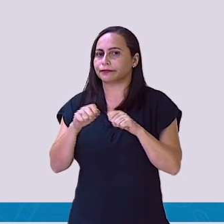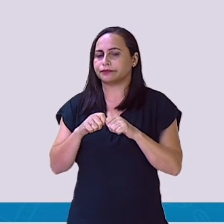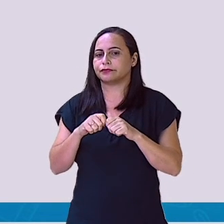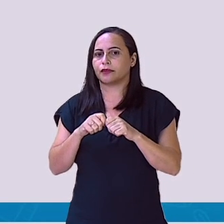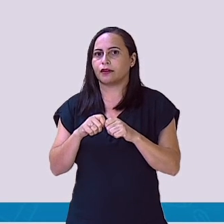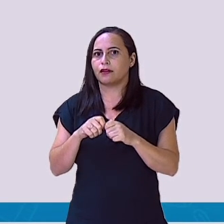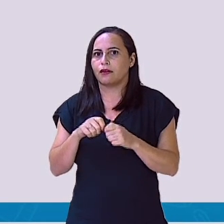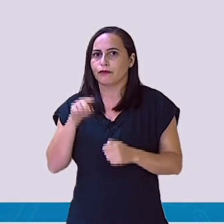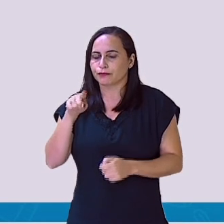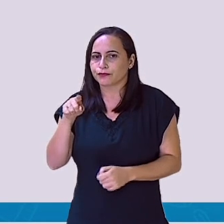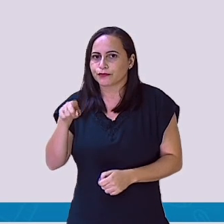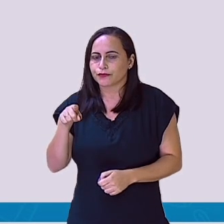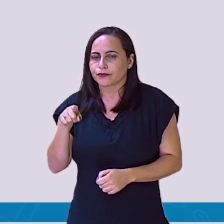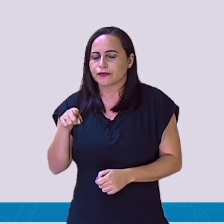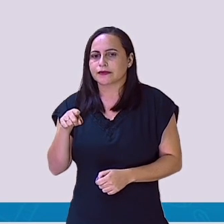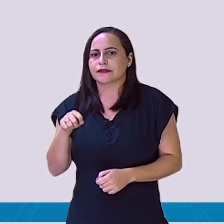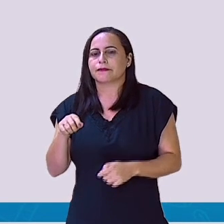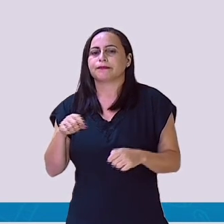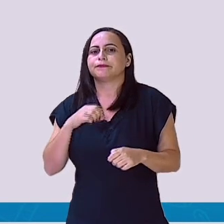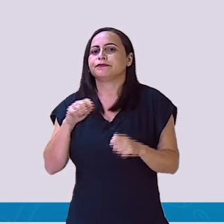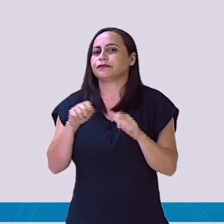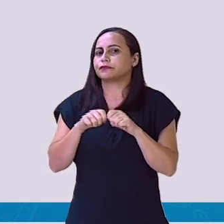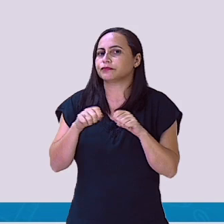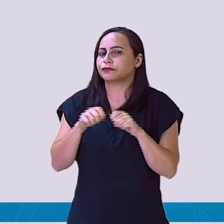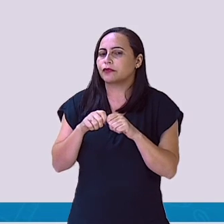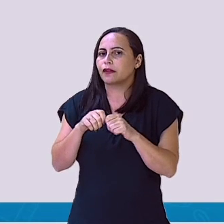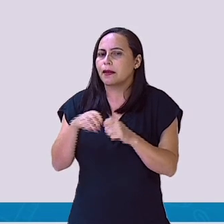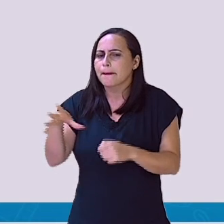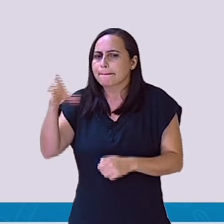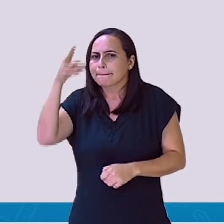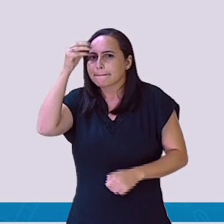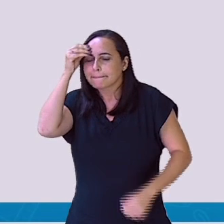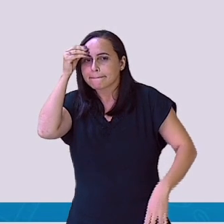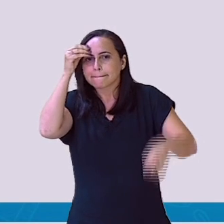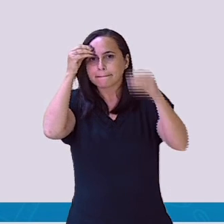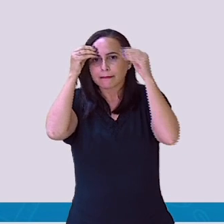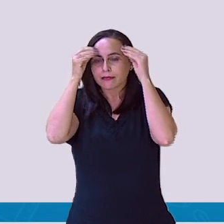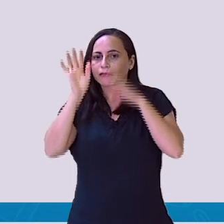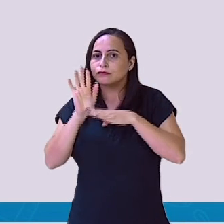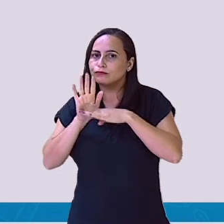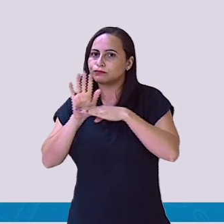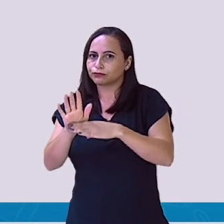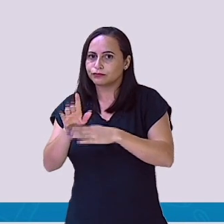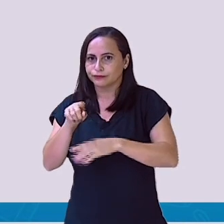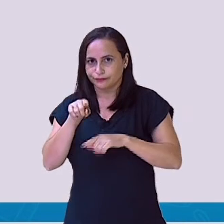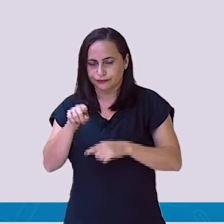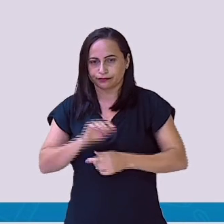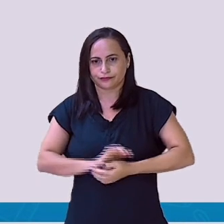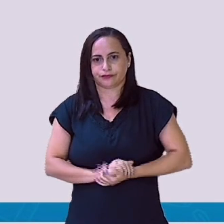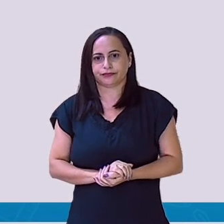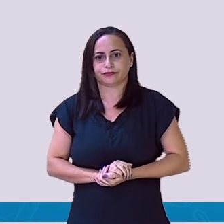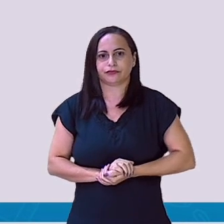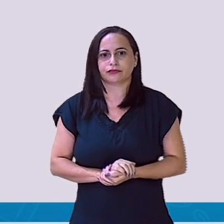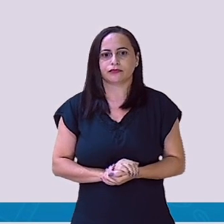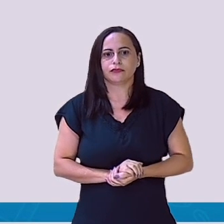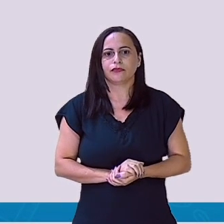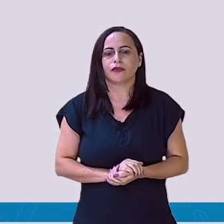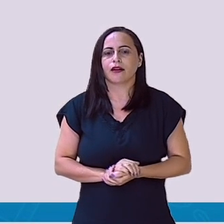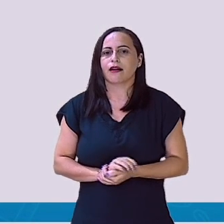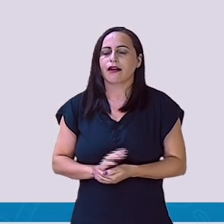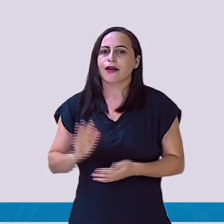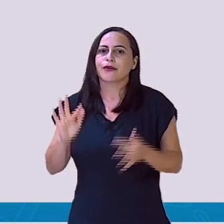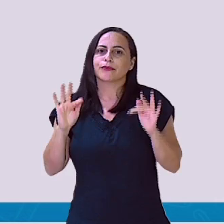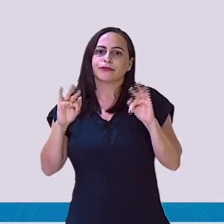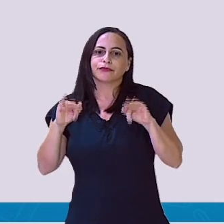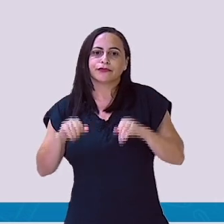vão memorizar melhor sobre essa matéria, tá bom? E por